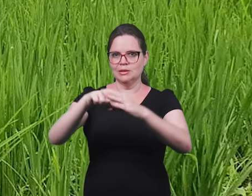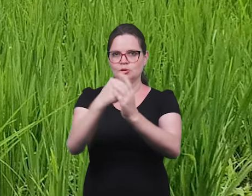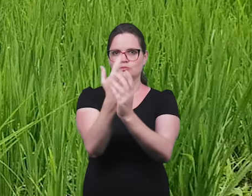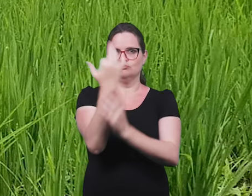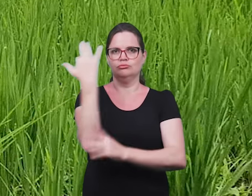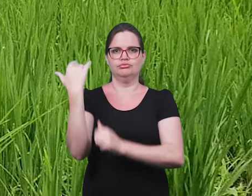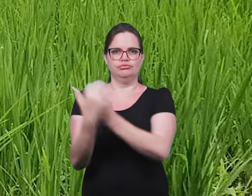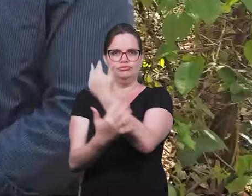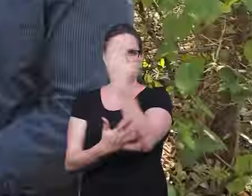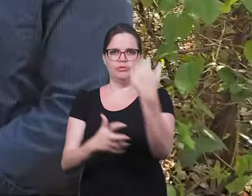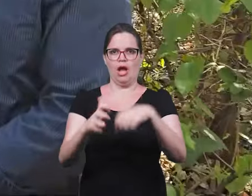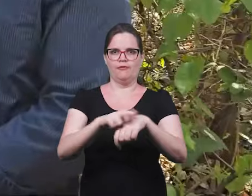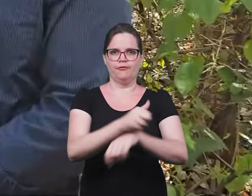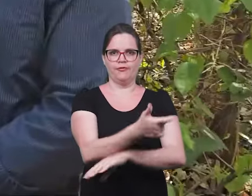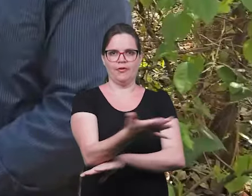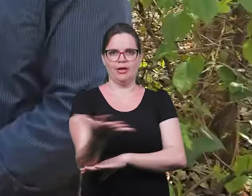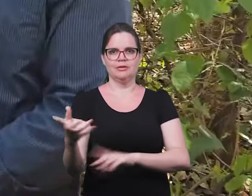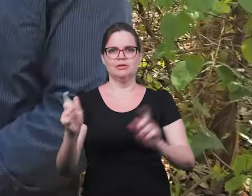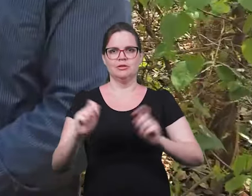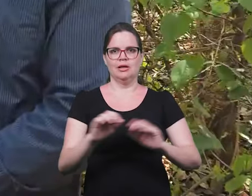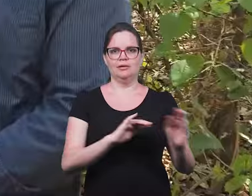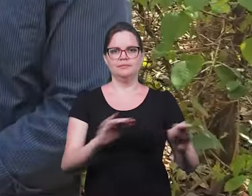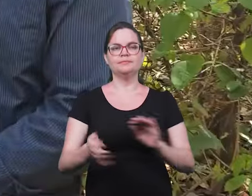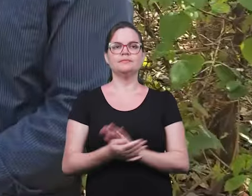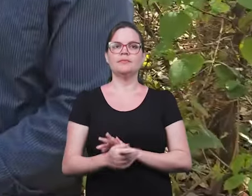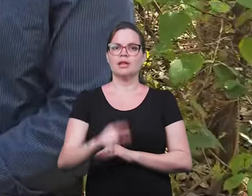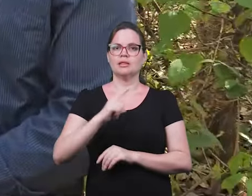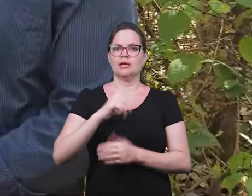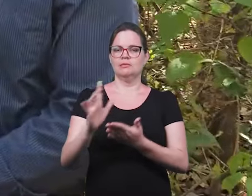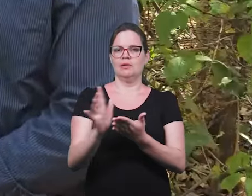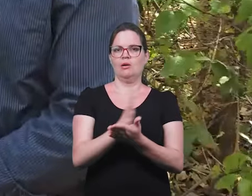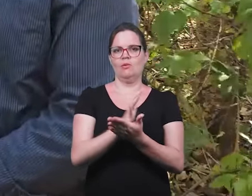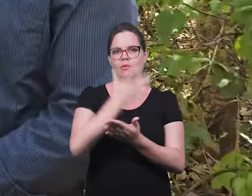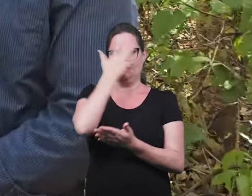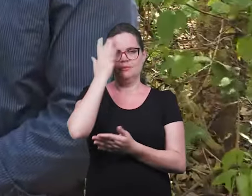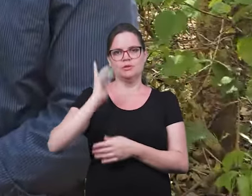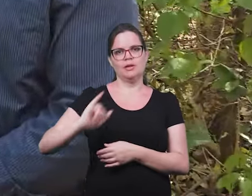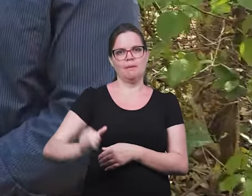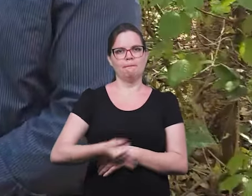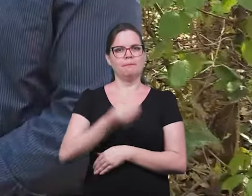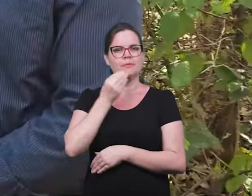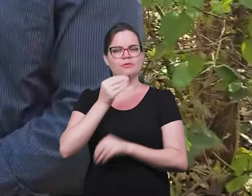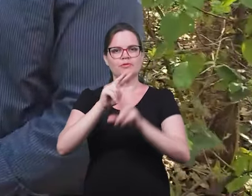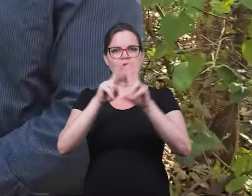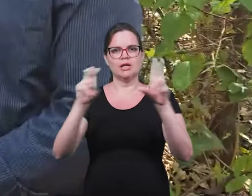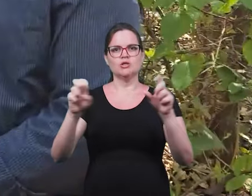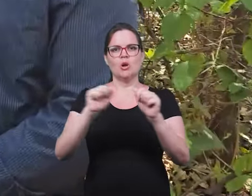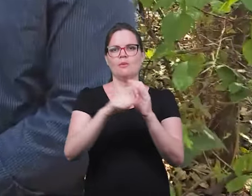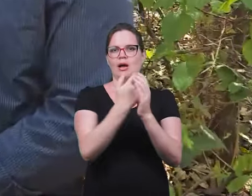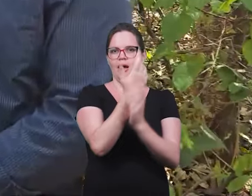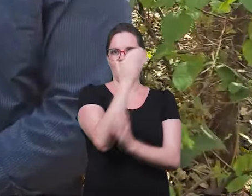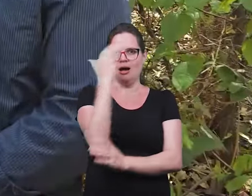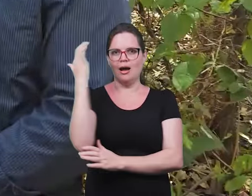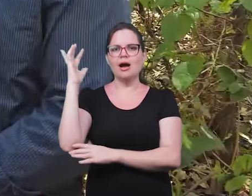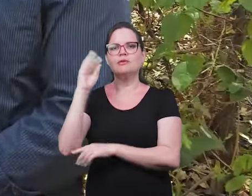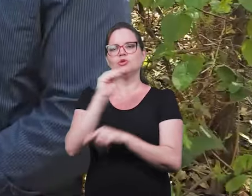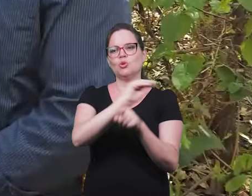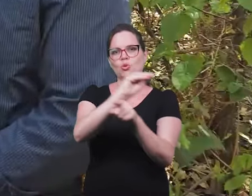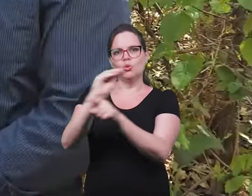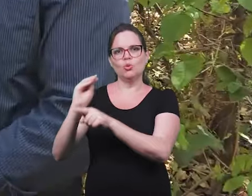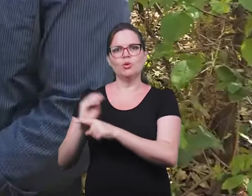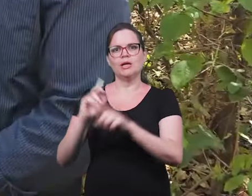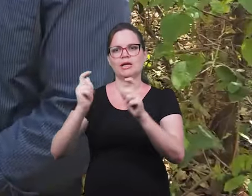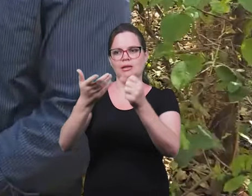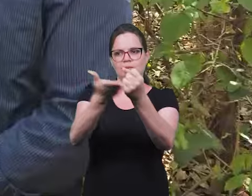mais sustentável. Tem muitas pessoas que estão aproveitando essas espécies alimentícias nativas para a colheita de